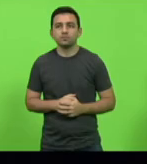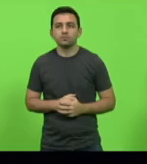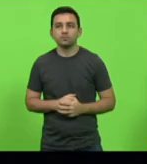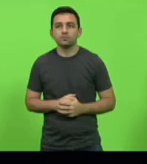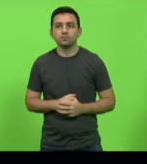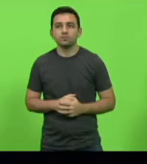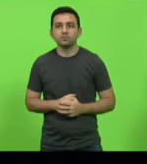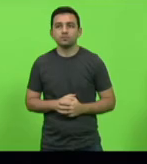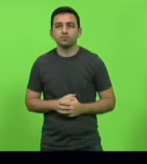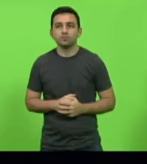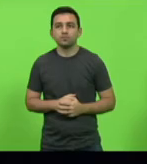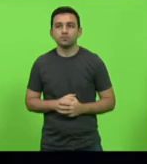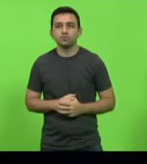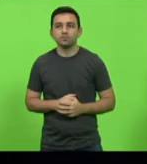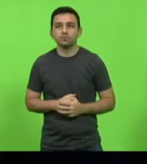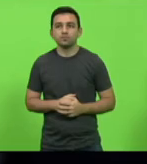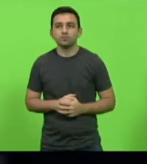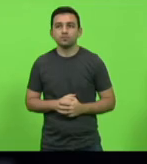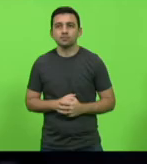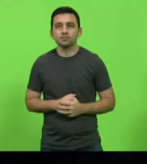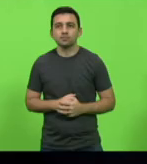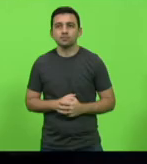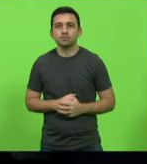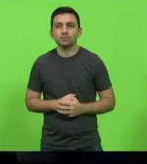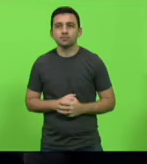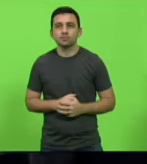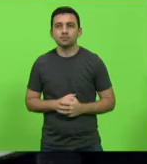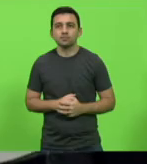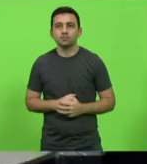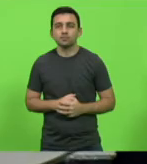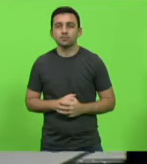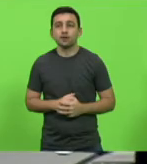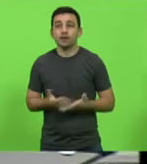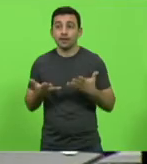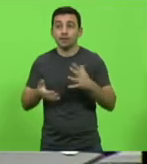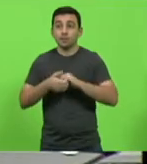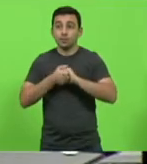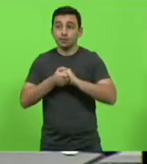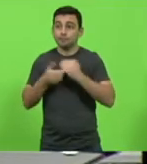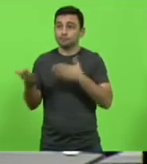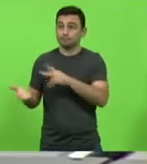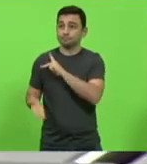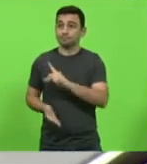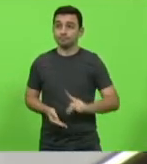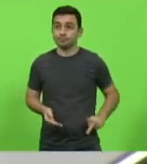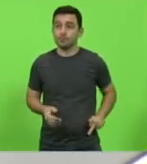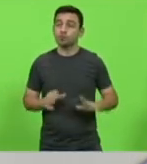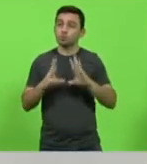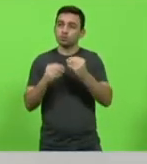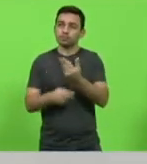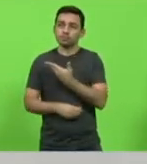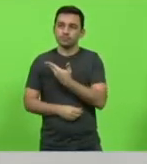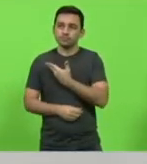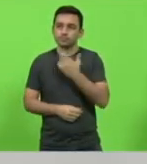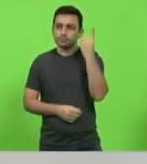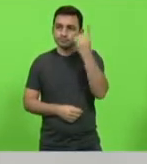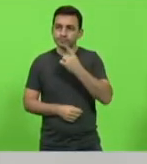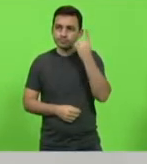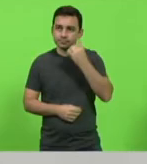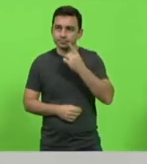Me desculpa que eu não vi eu quero cumprimentar o presidente todos os colegas deputados